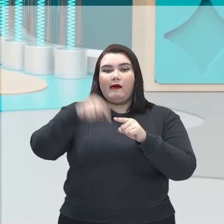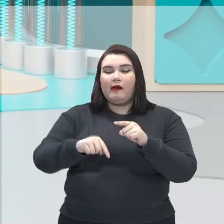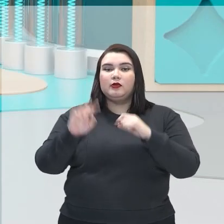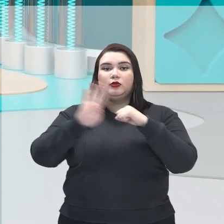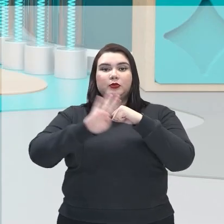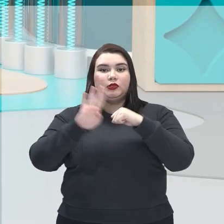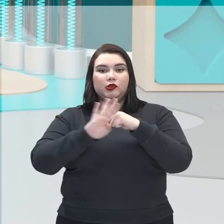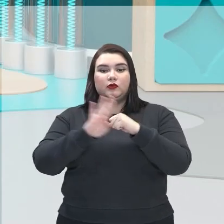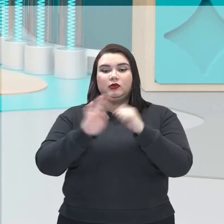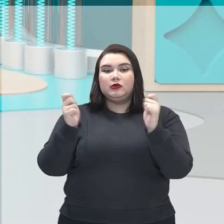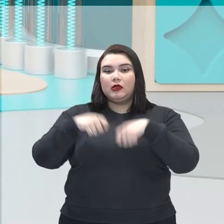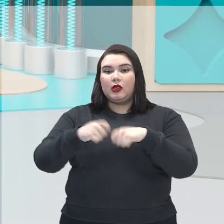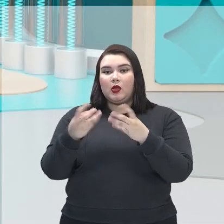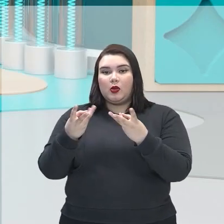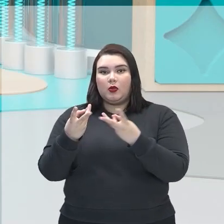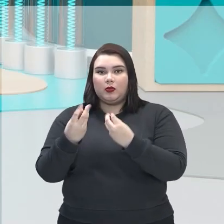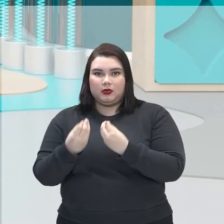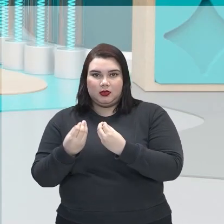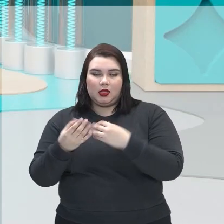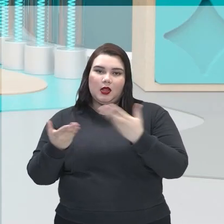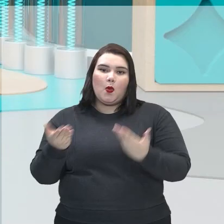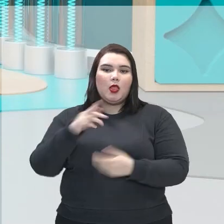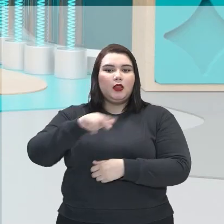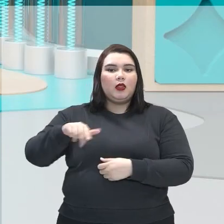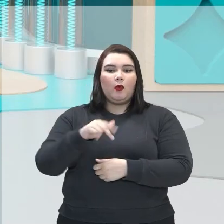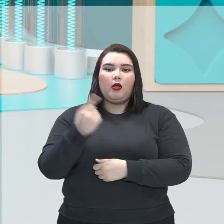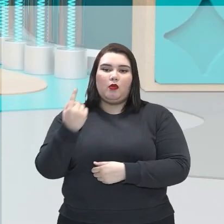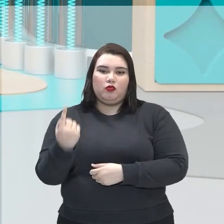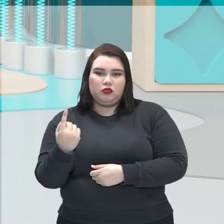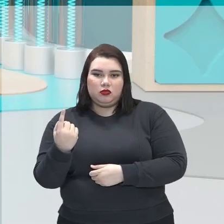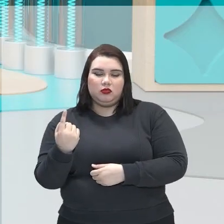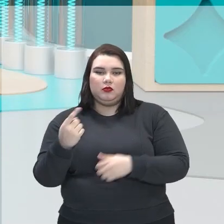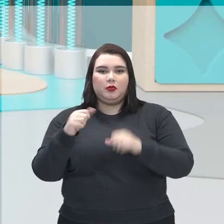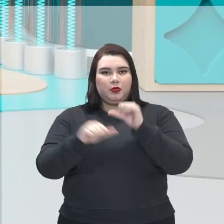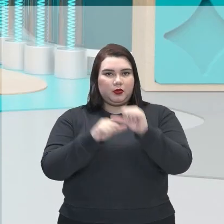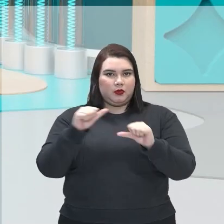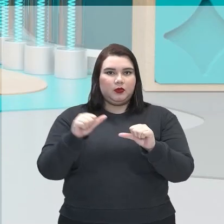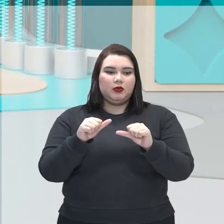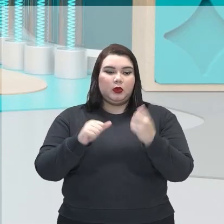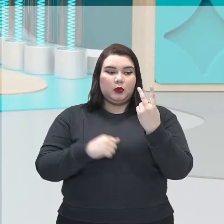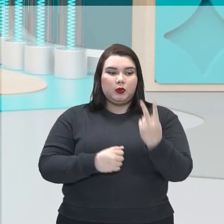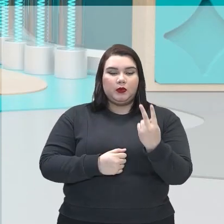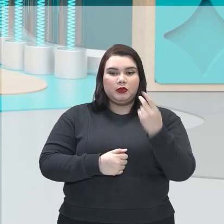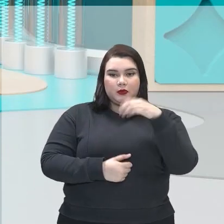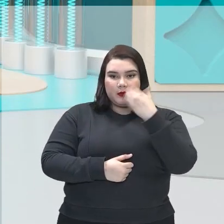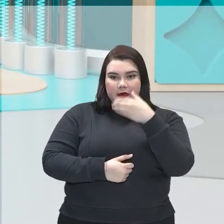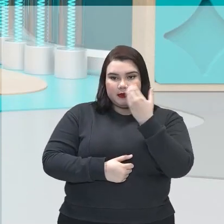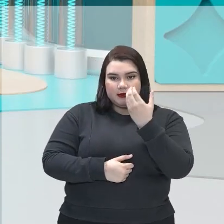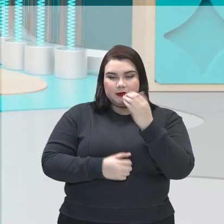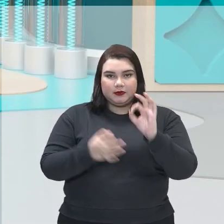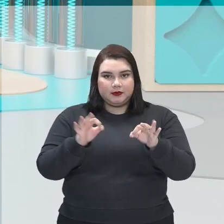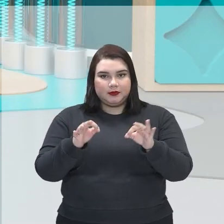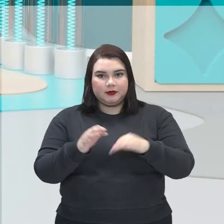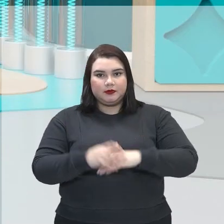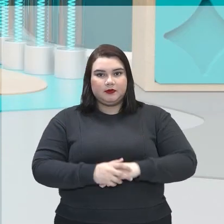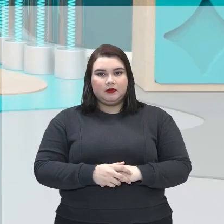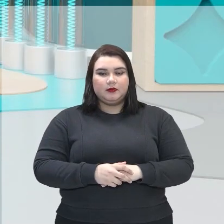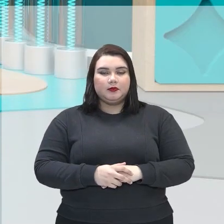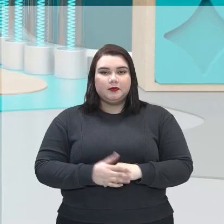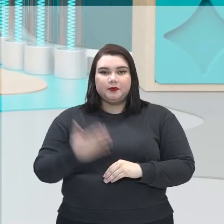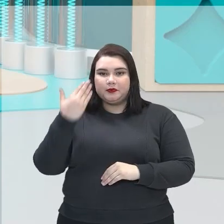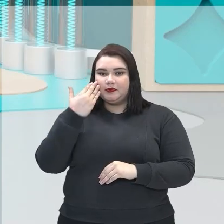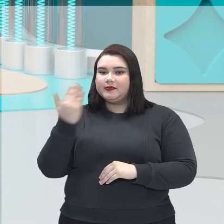agora não é só mais uma, one, é mais two apples, duas maçãs. Então, digam aí one